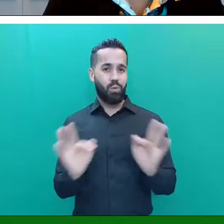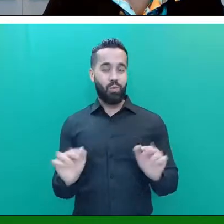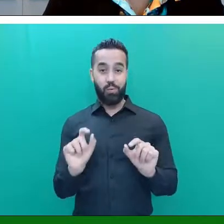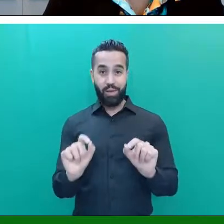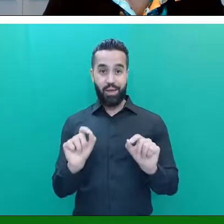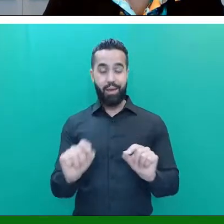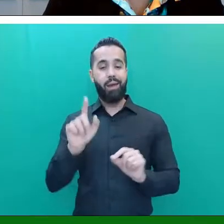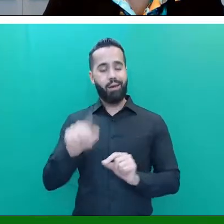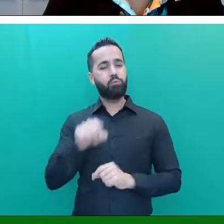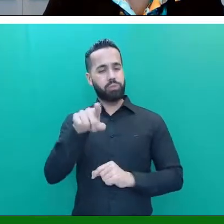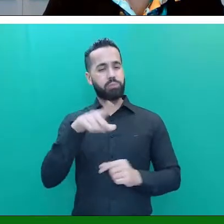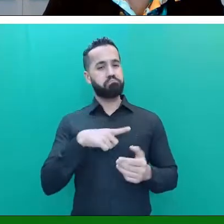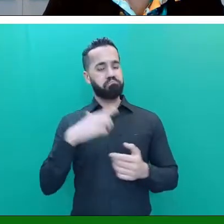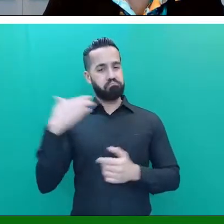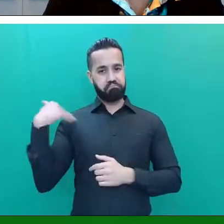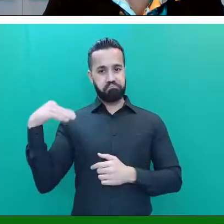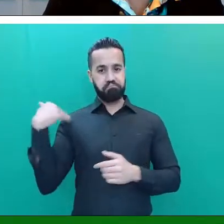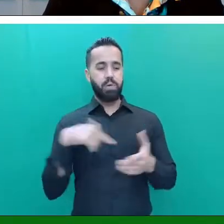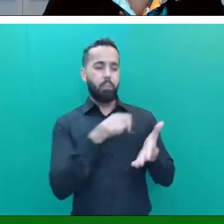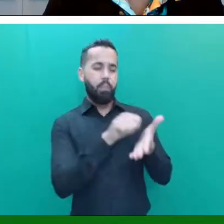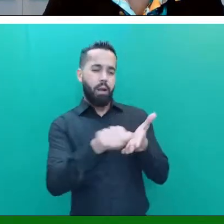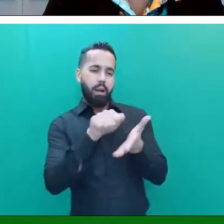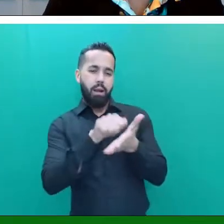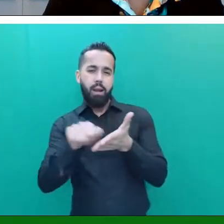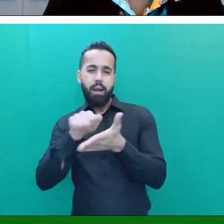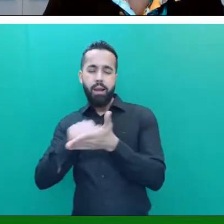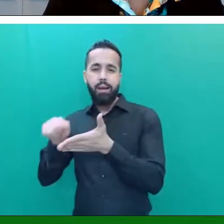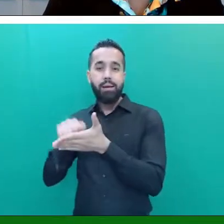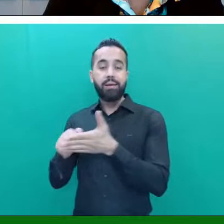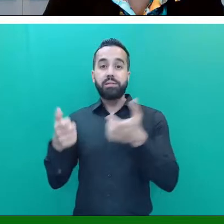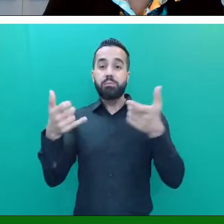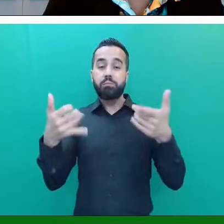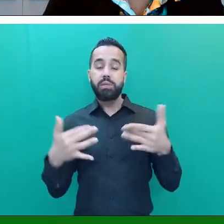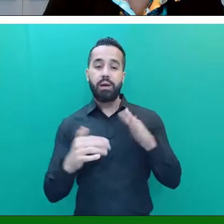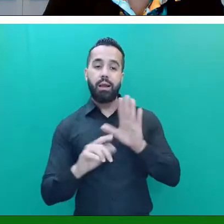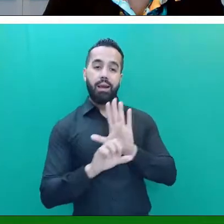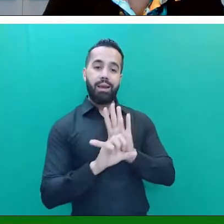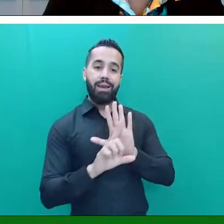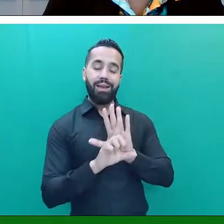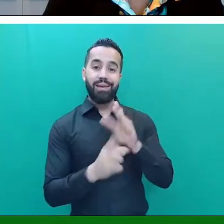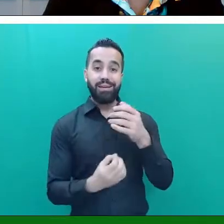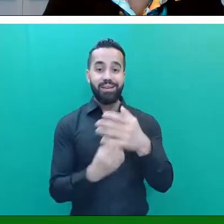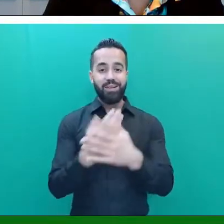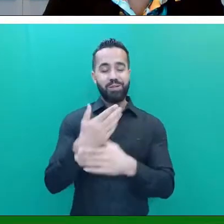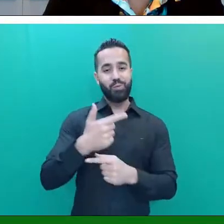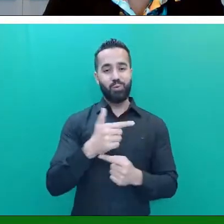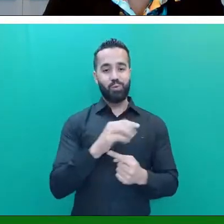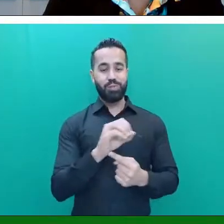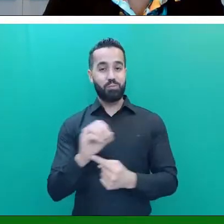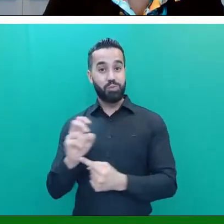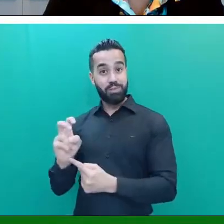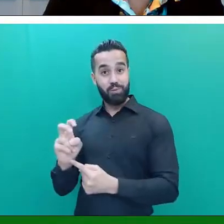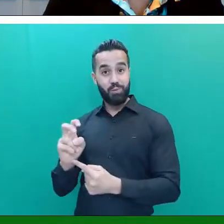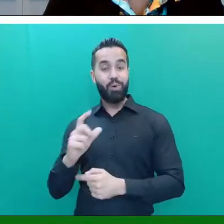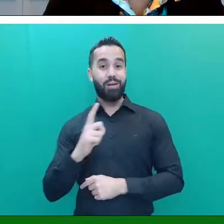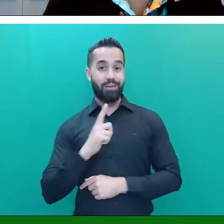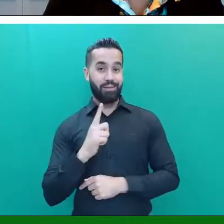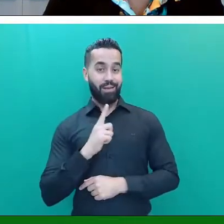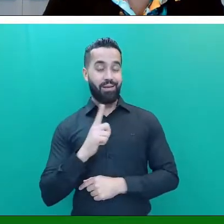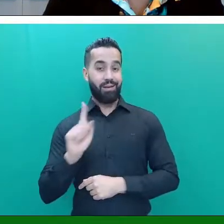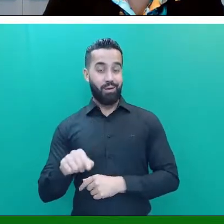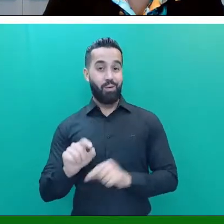trabalho que essa lei foi criada em 2005, com algumas derivações